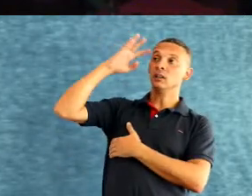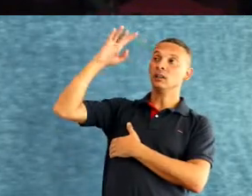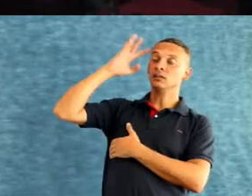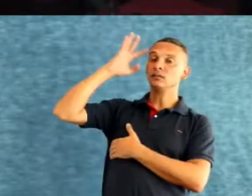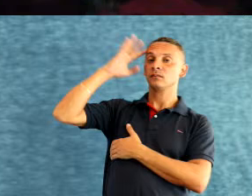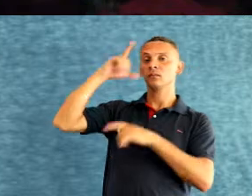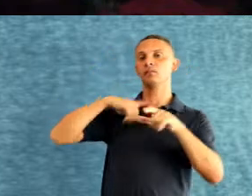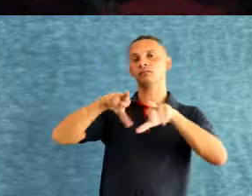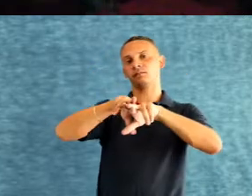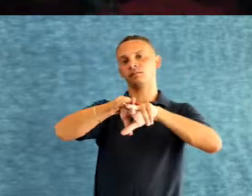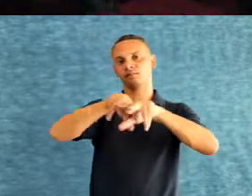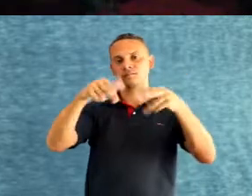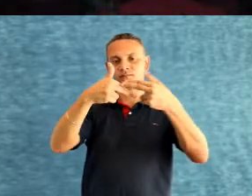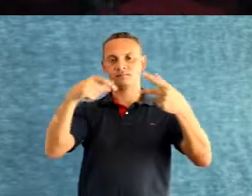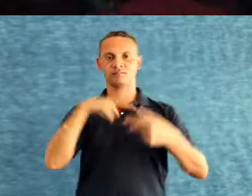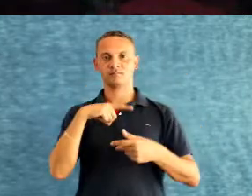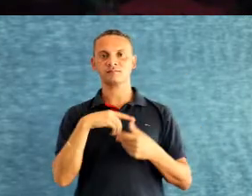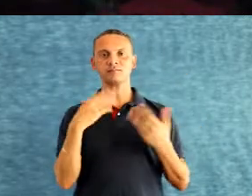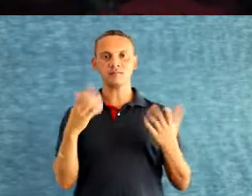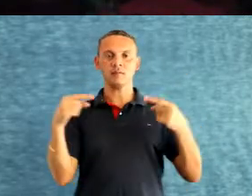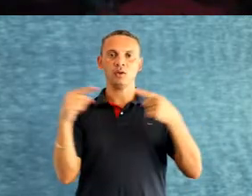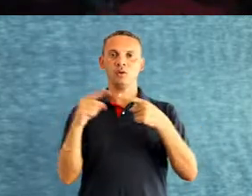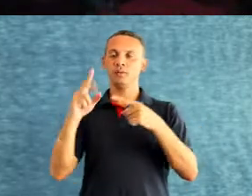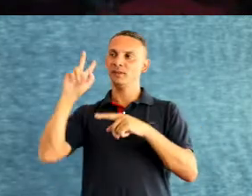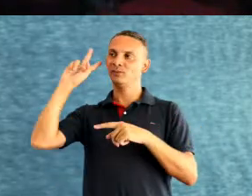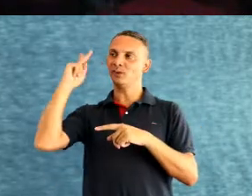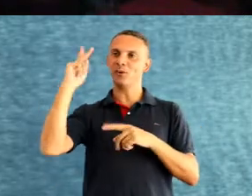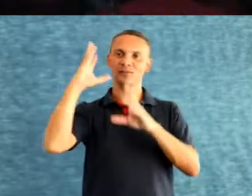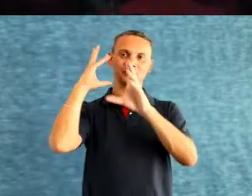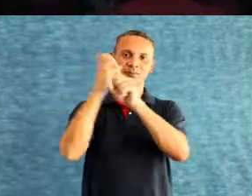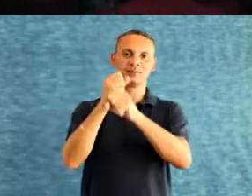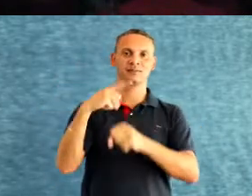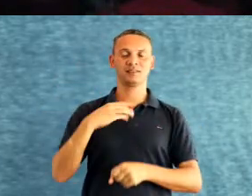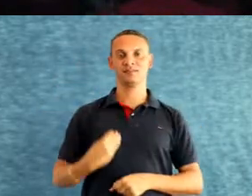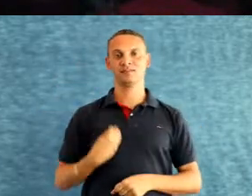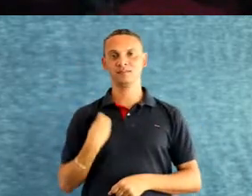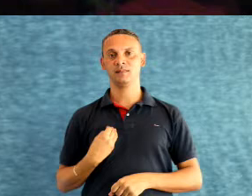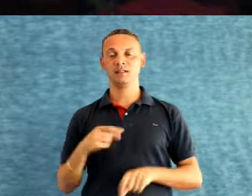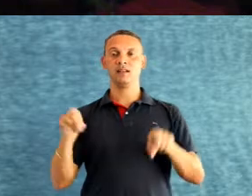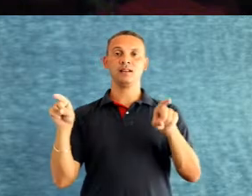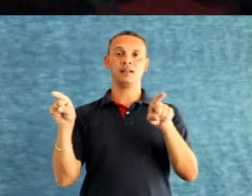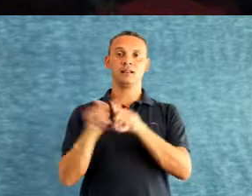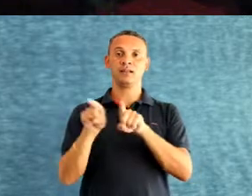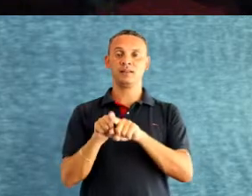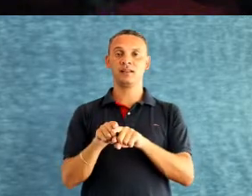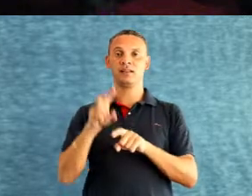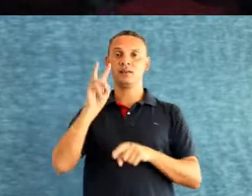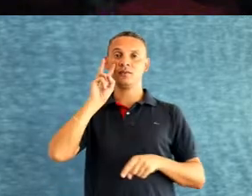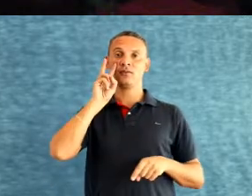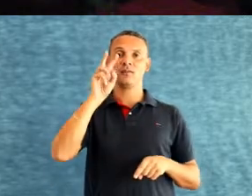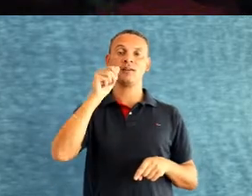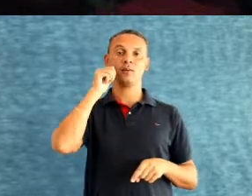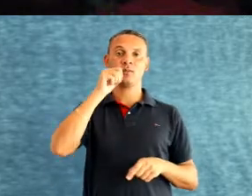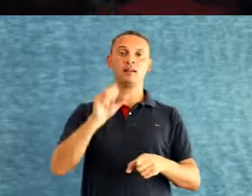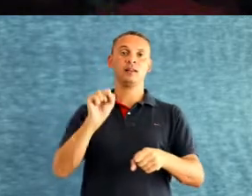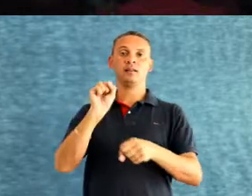os monumentos ou os fatos históricos que presencia. E, ao redigir suas observações, nossa autora se